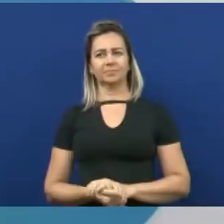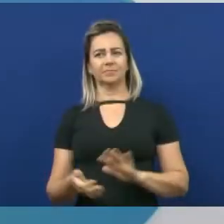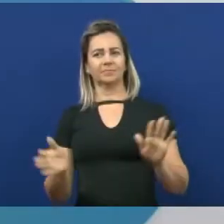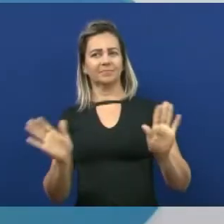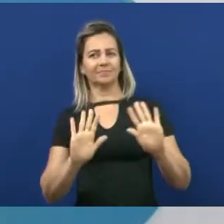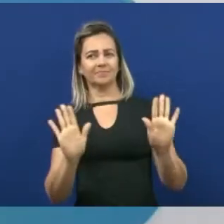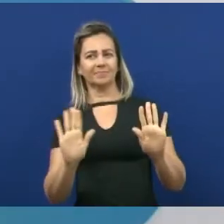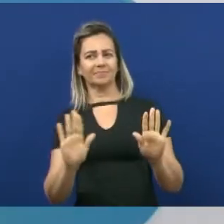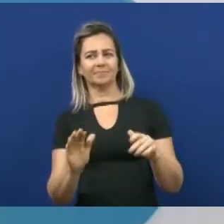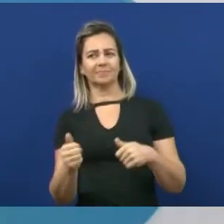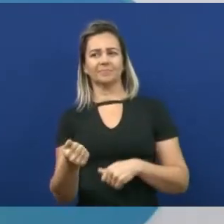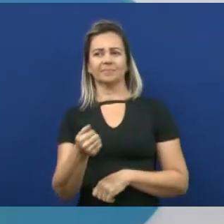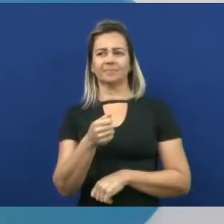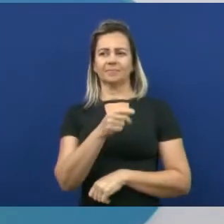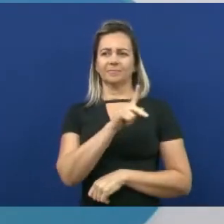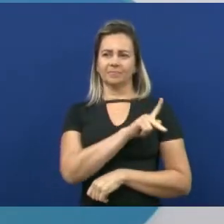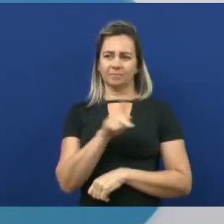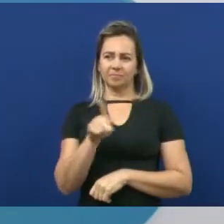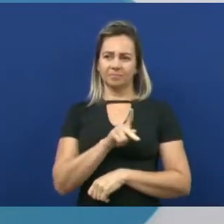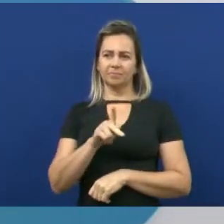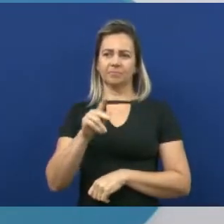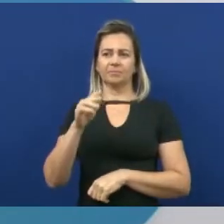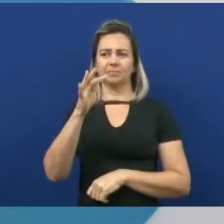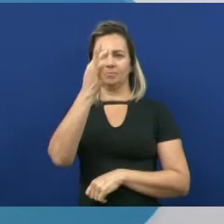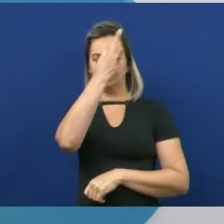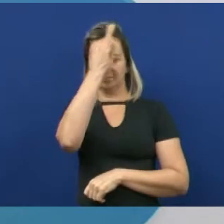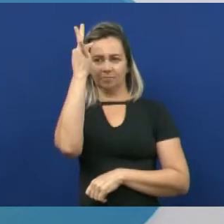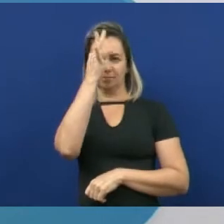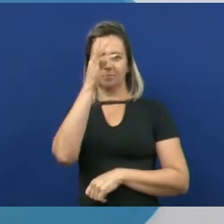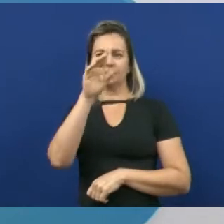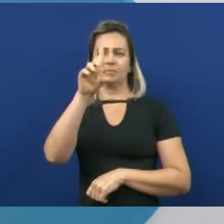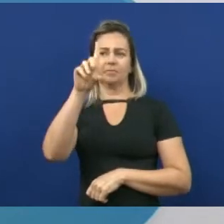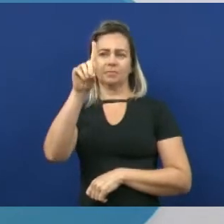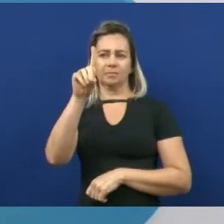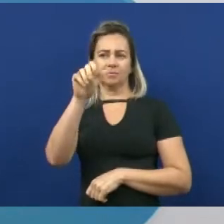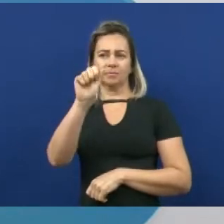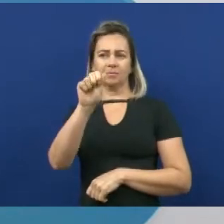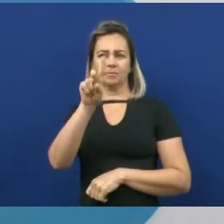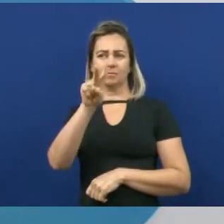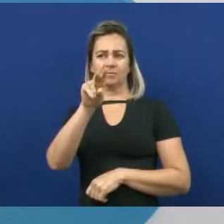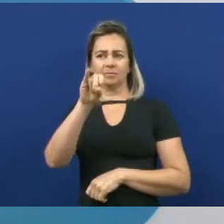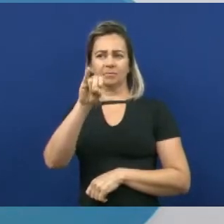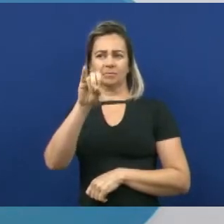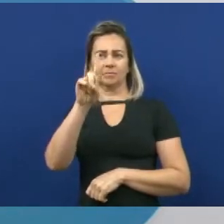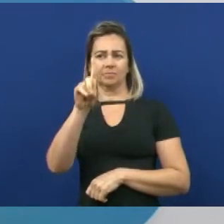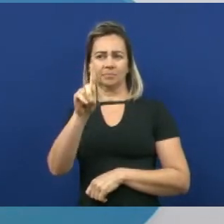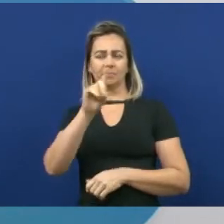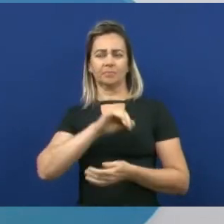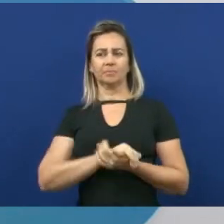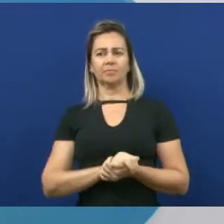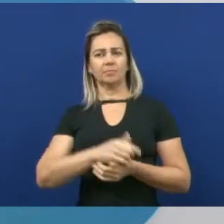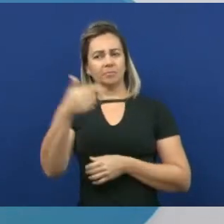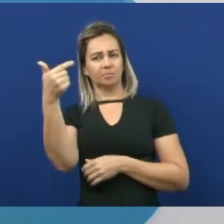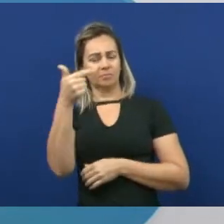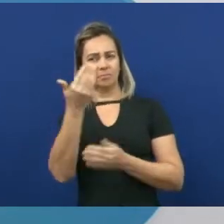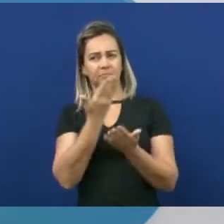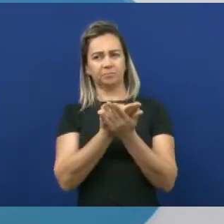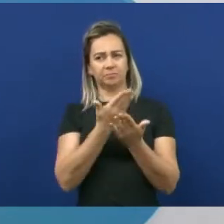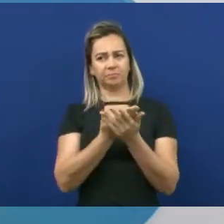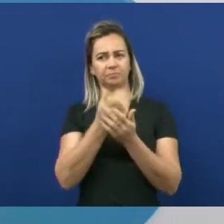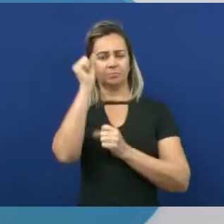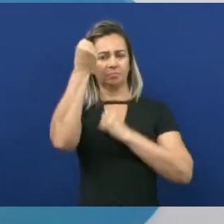Olá, eu sou professor de filosofia, David Hall, e nós iniciaremos a segunda aula, que é sobre a